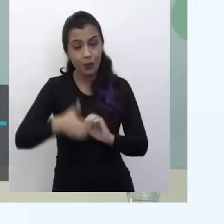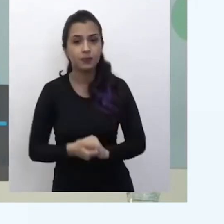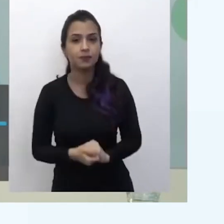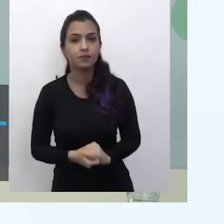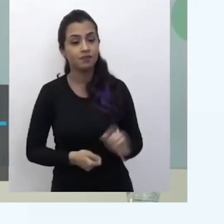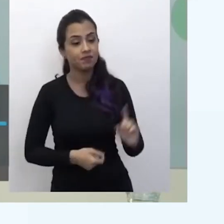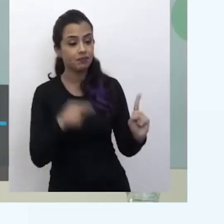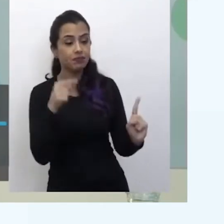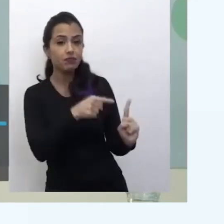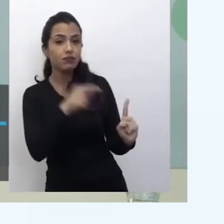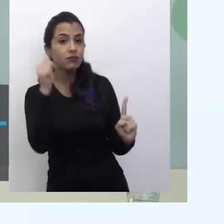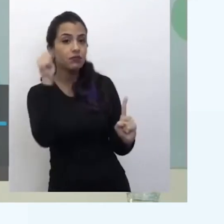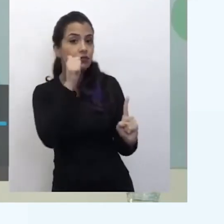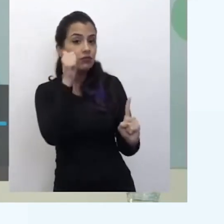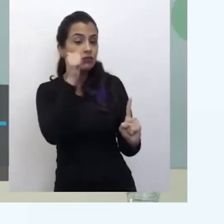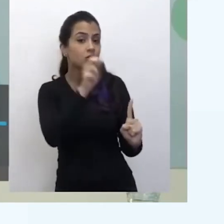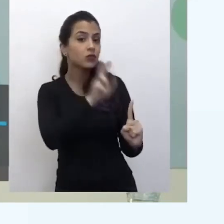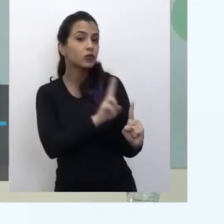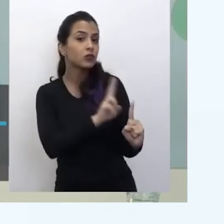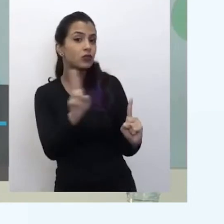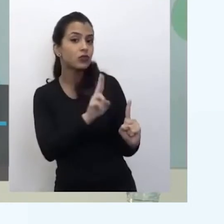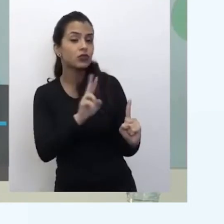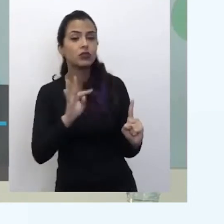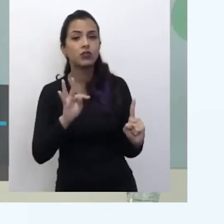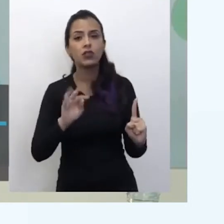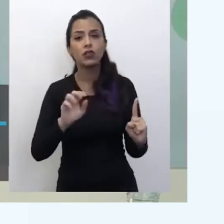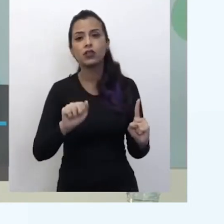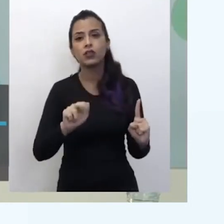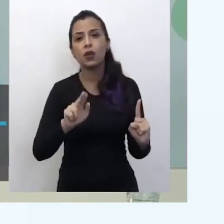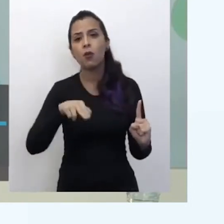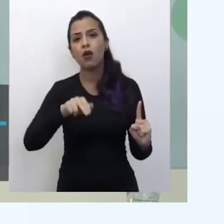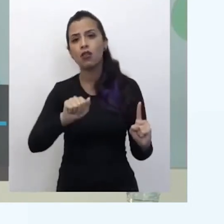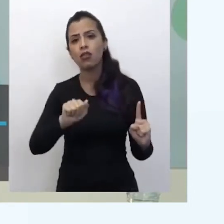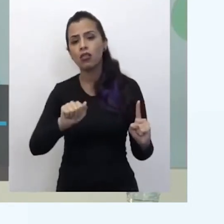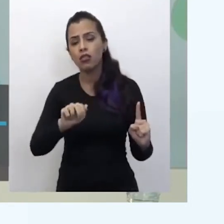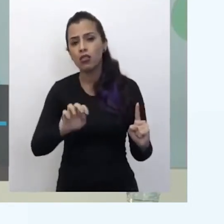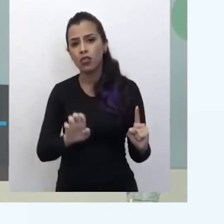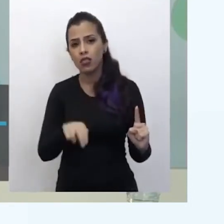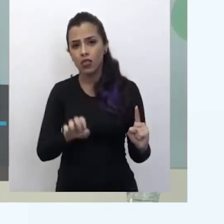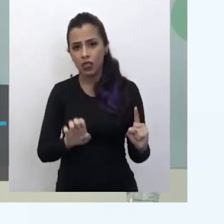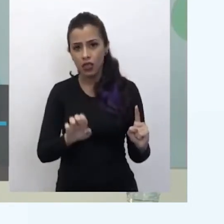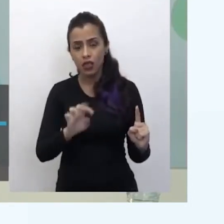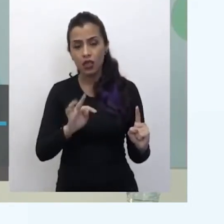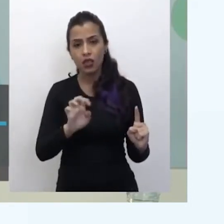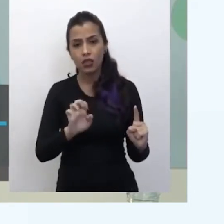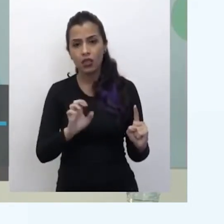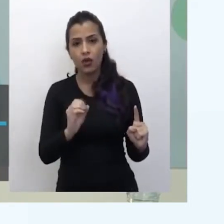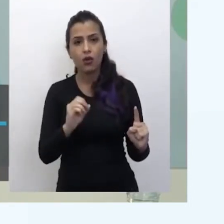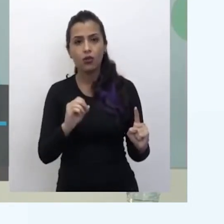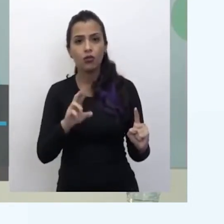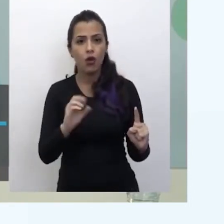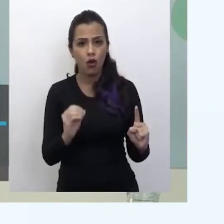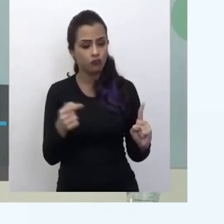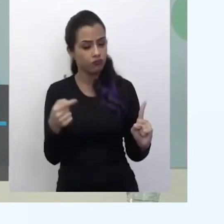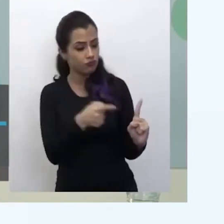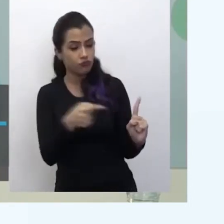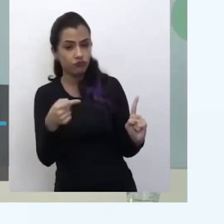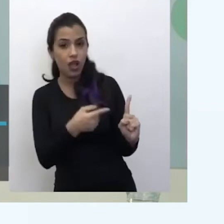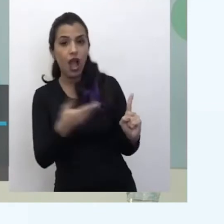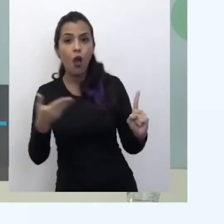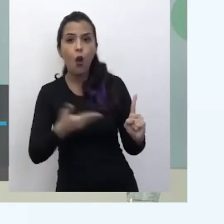nome dela é Tauane Teodoro. Vocês vão ver, é a Tauane